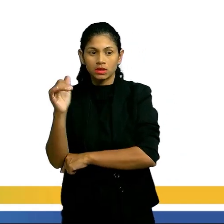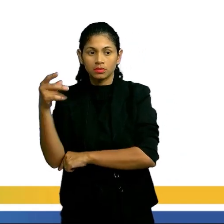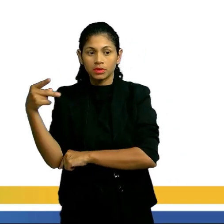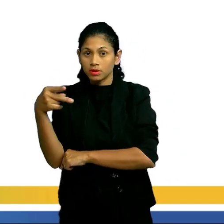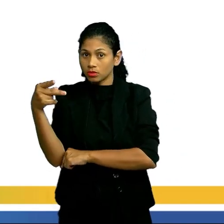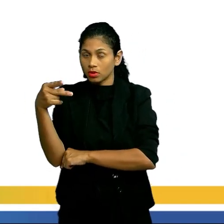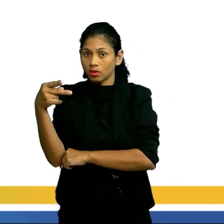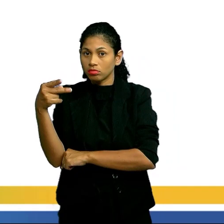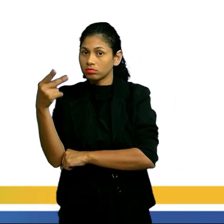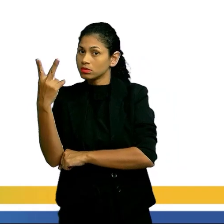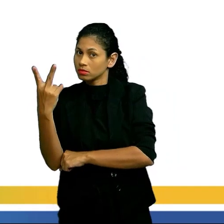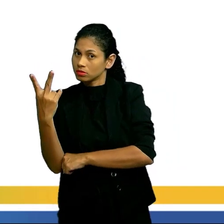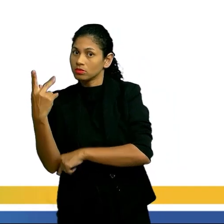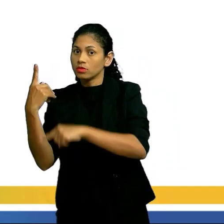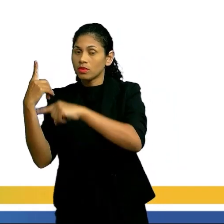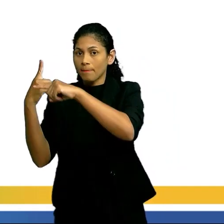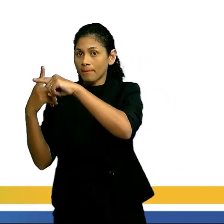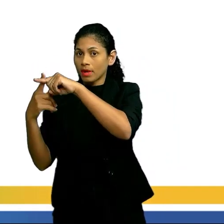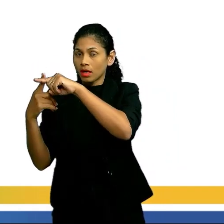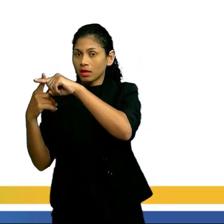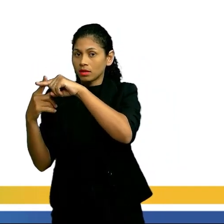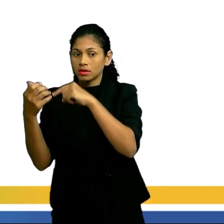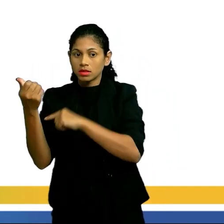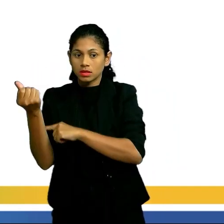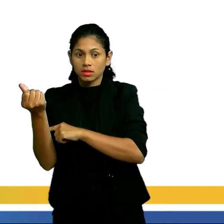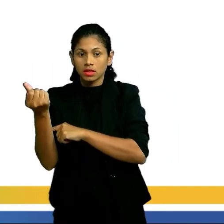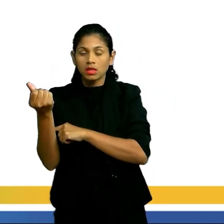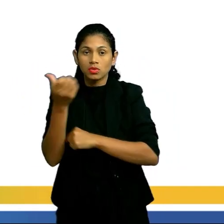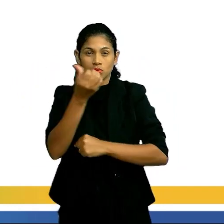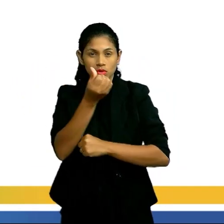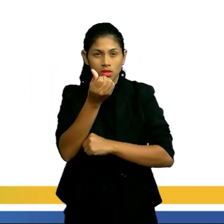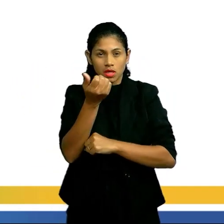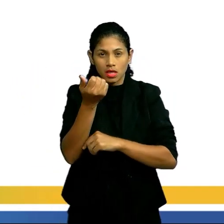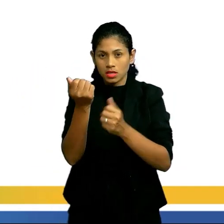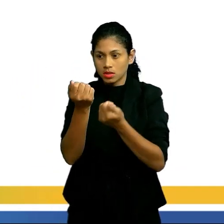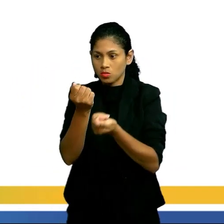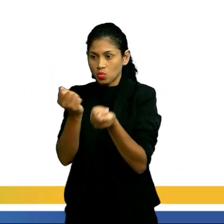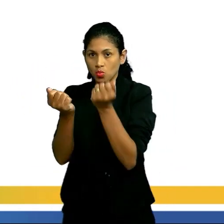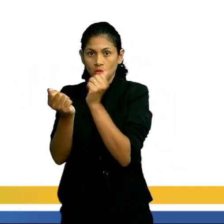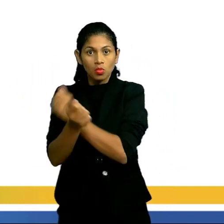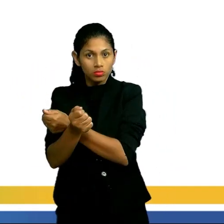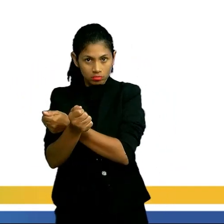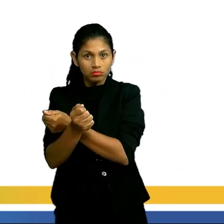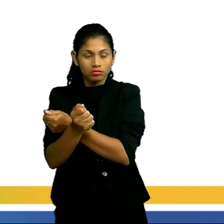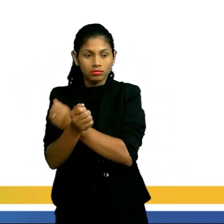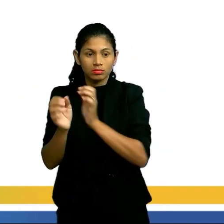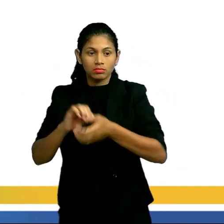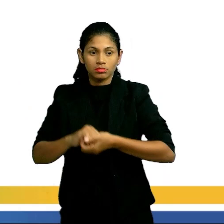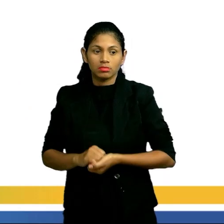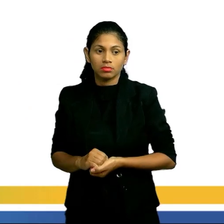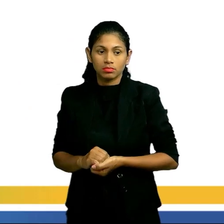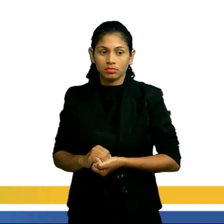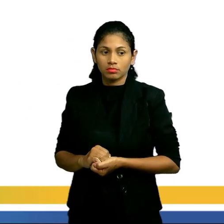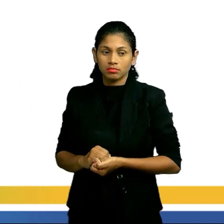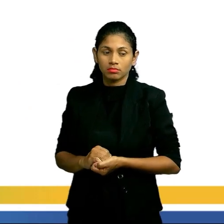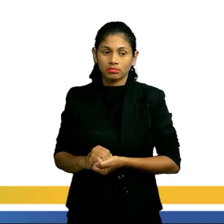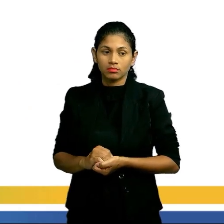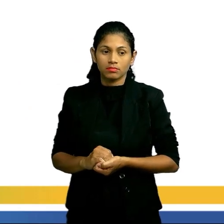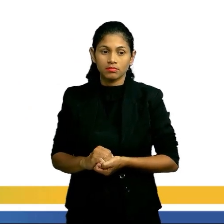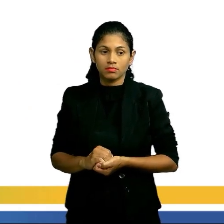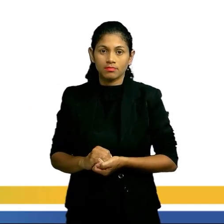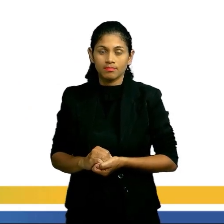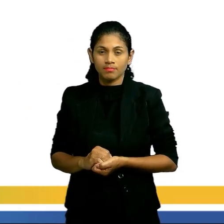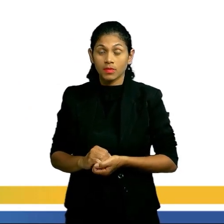mais 6. Então, nós temos 5y igual a 8. Já expliquei para vocês